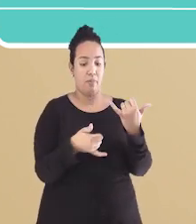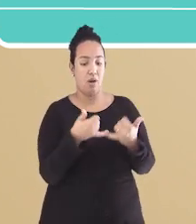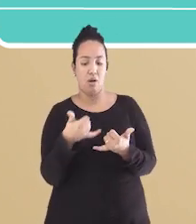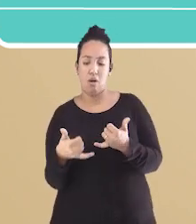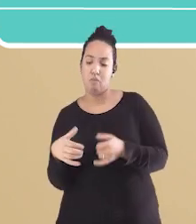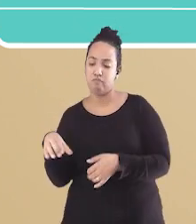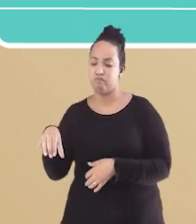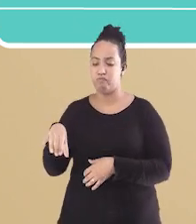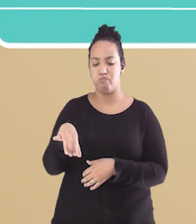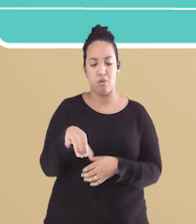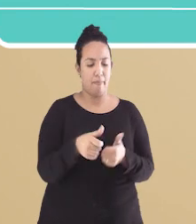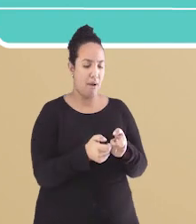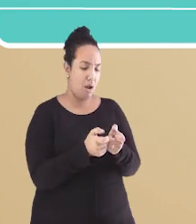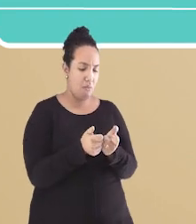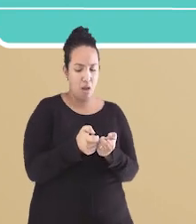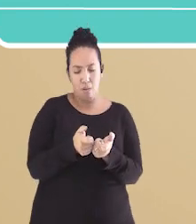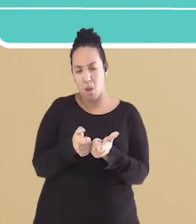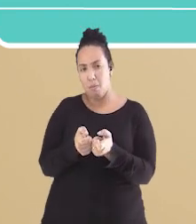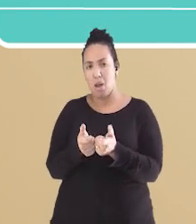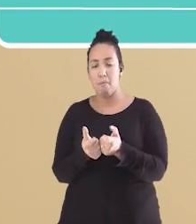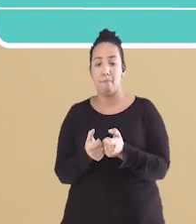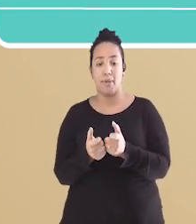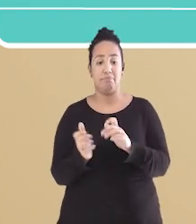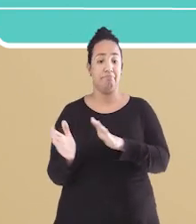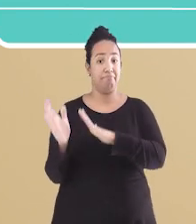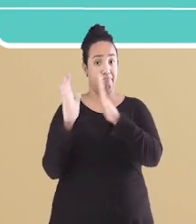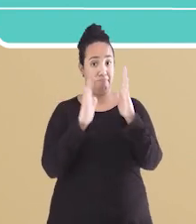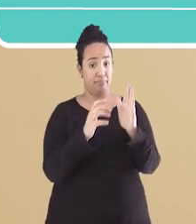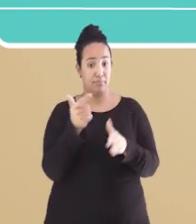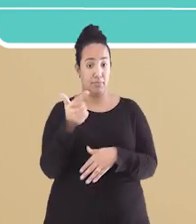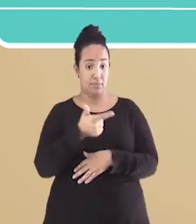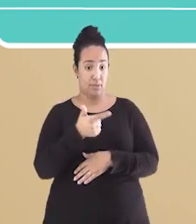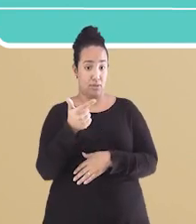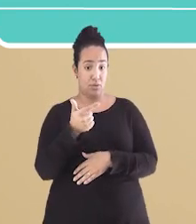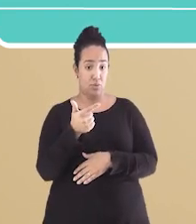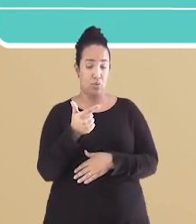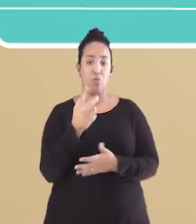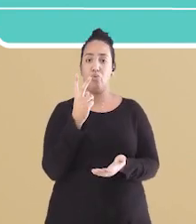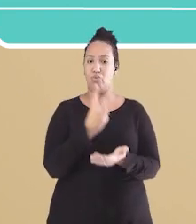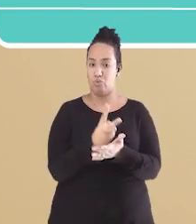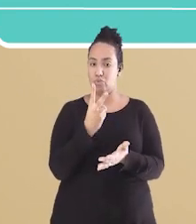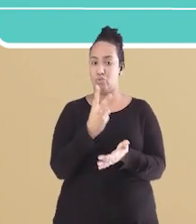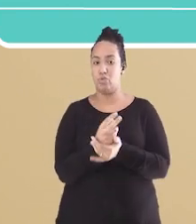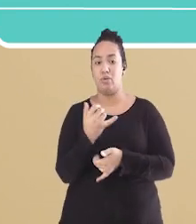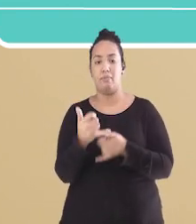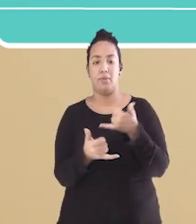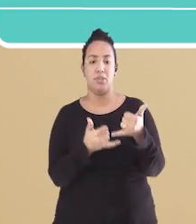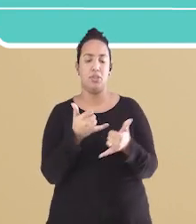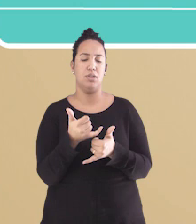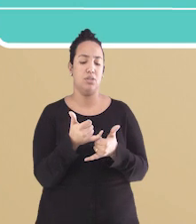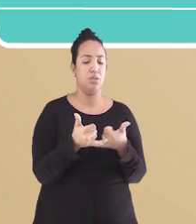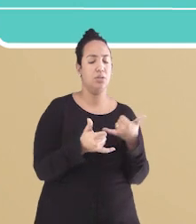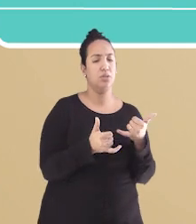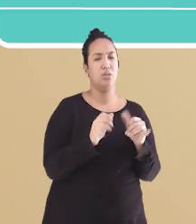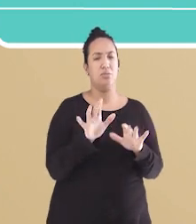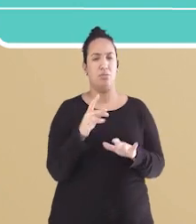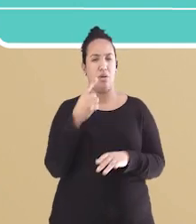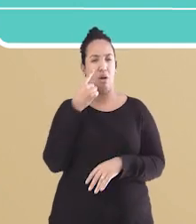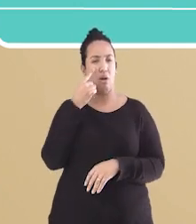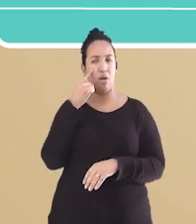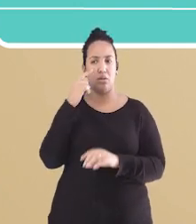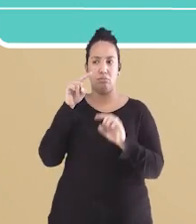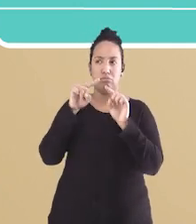vem brincando com seu carrinho de controle remoto. No segundo quadrinho, ele continua brincando,